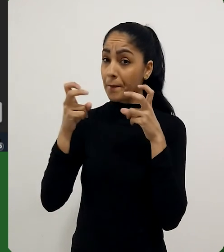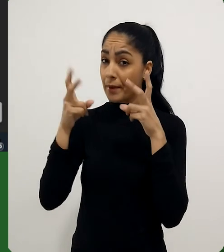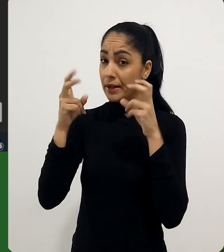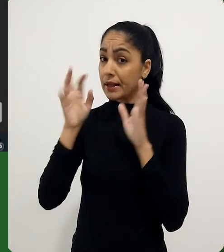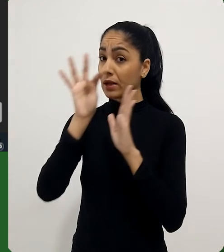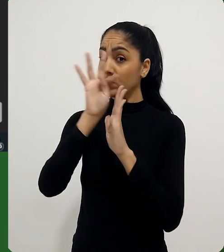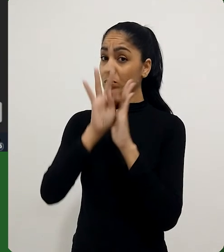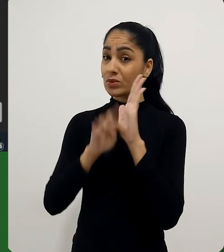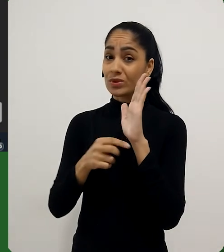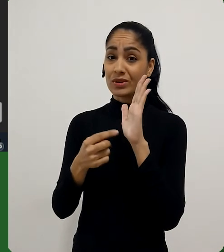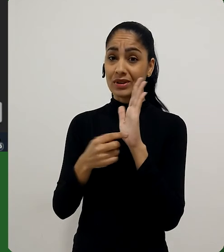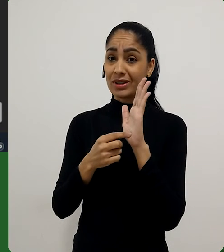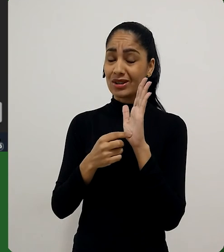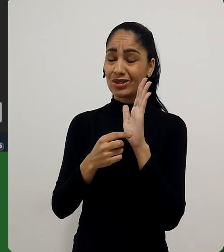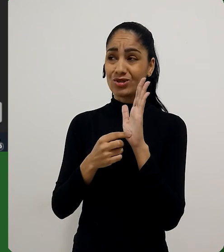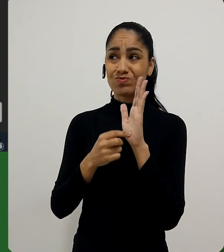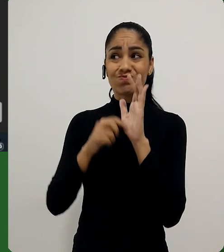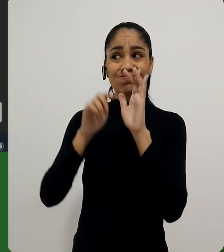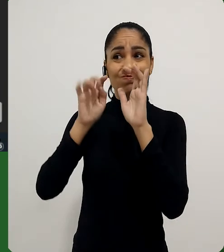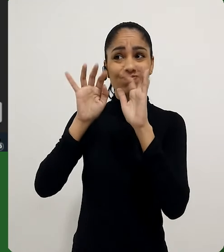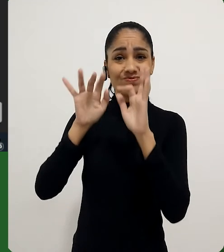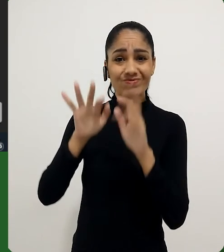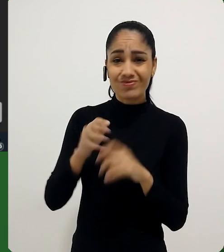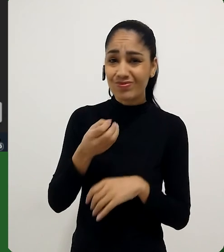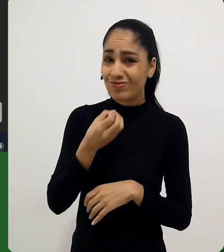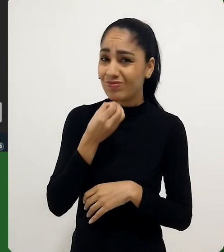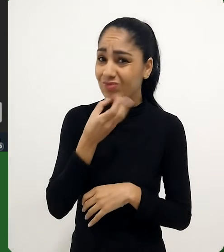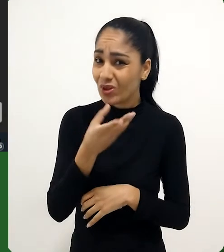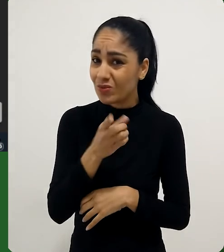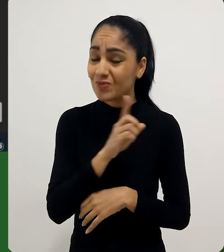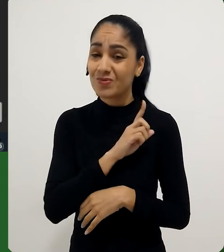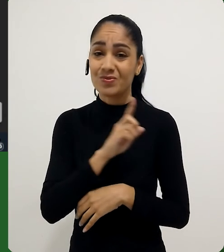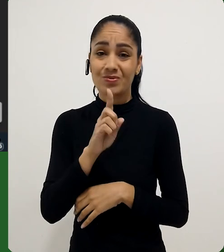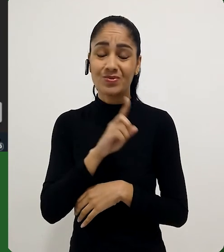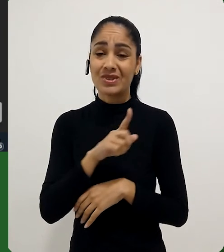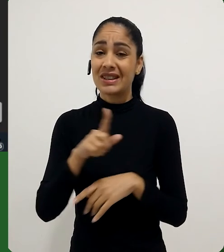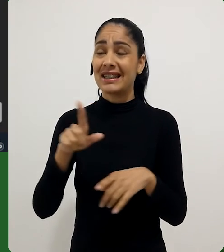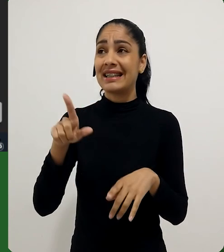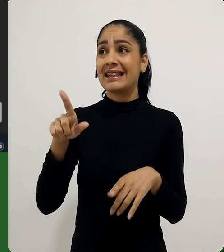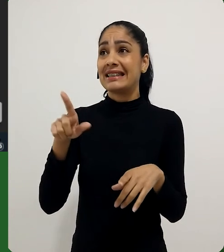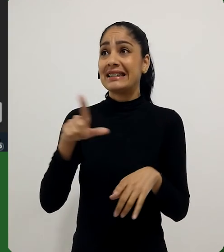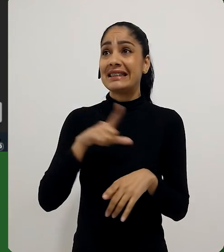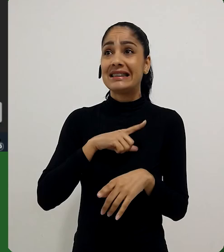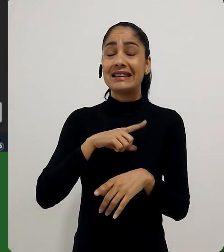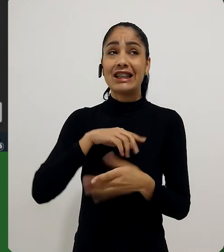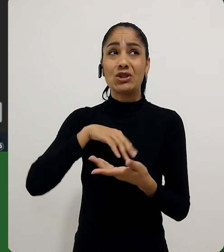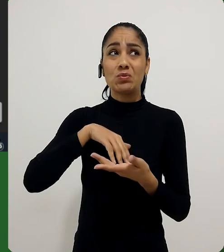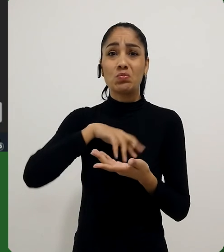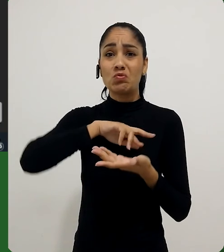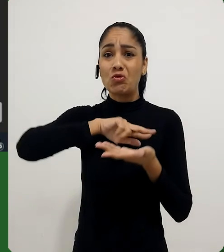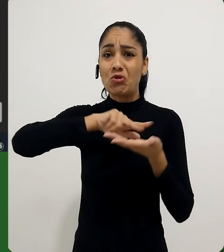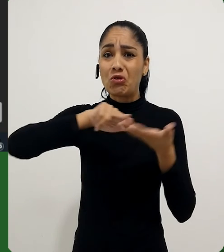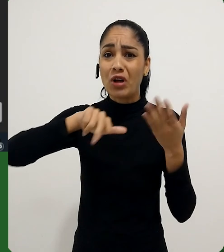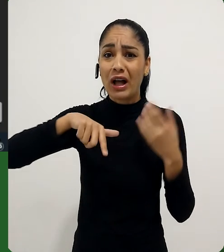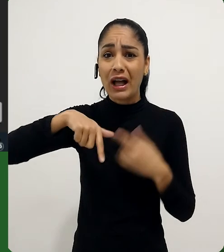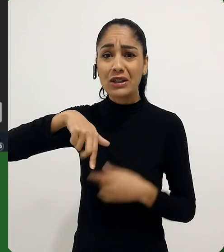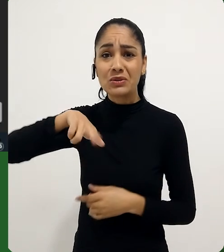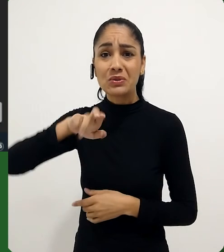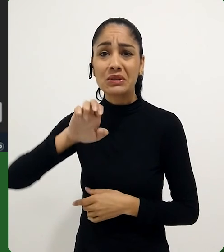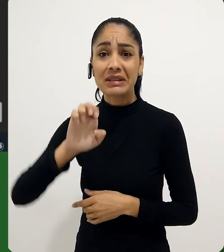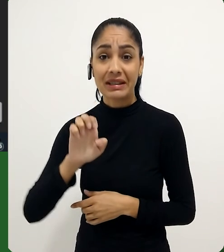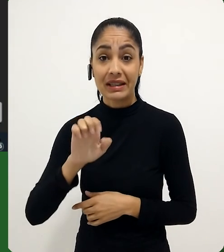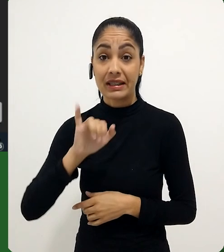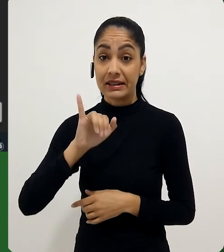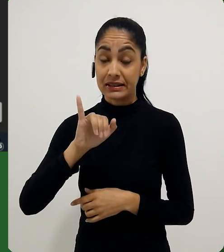aconteceu. Então, vocês estão percebendo que esse texto não foi bem escrito. Tem excessos das